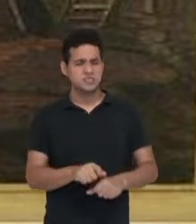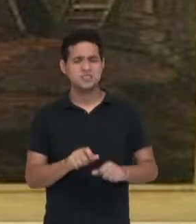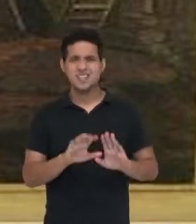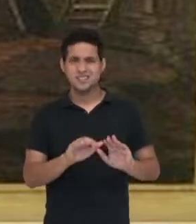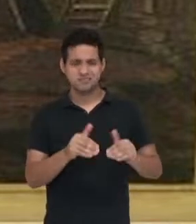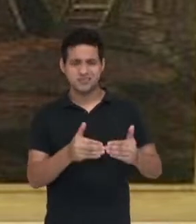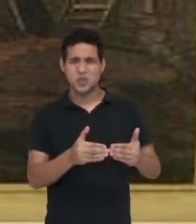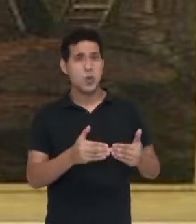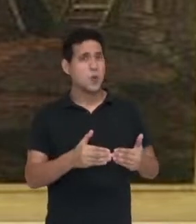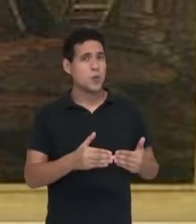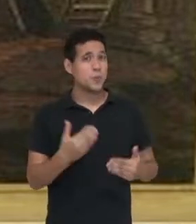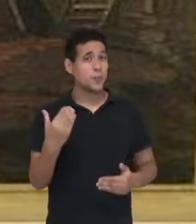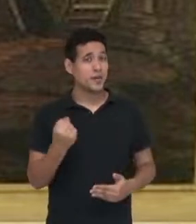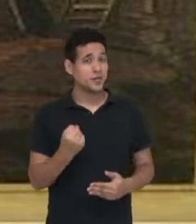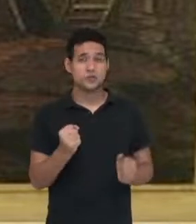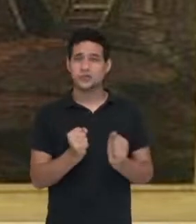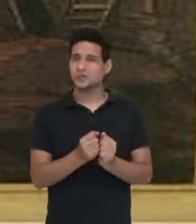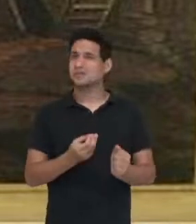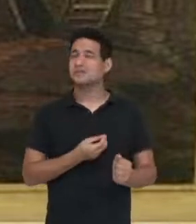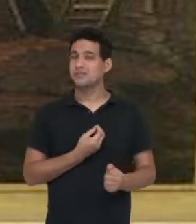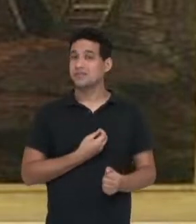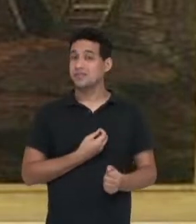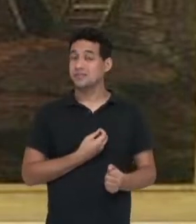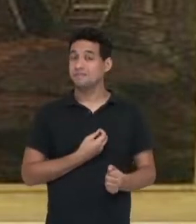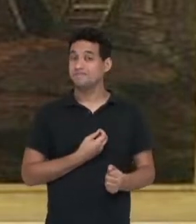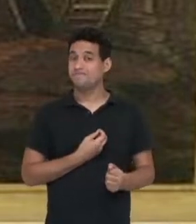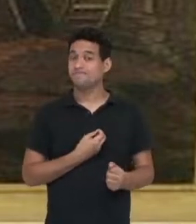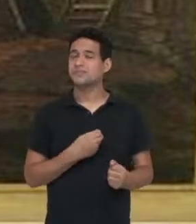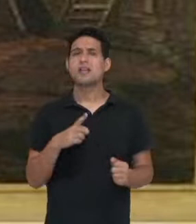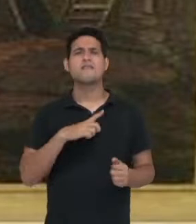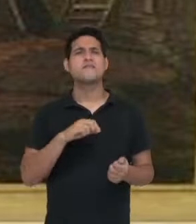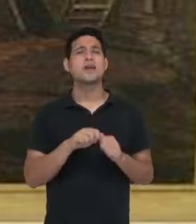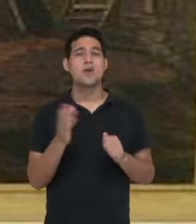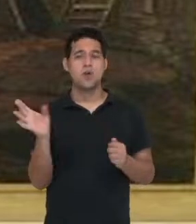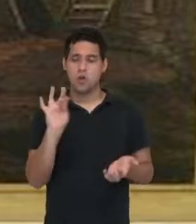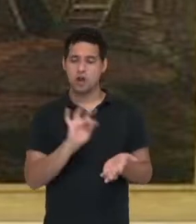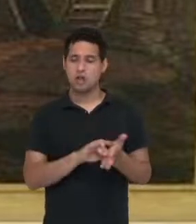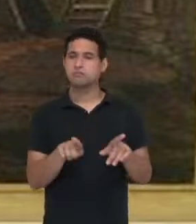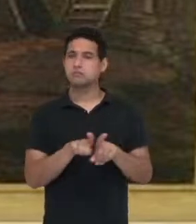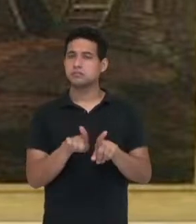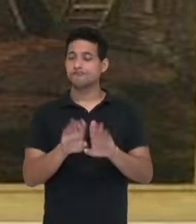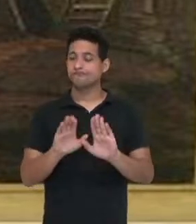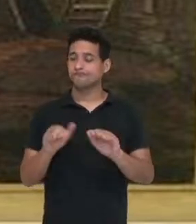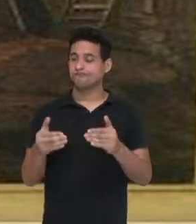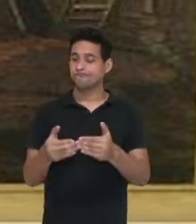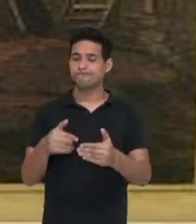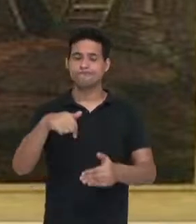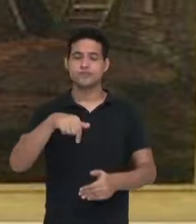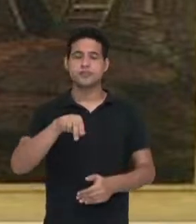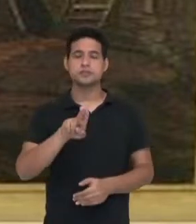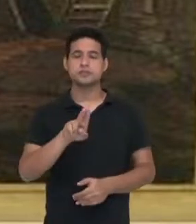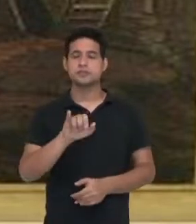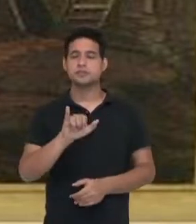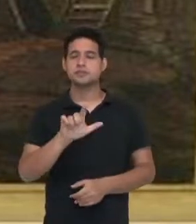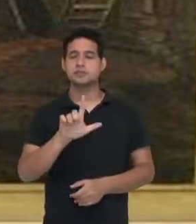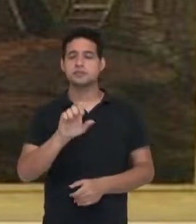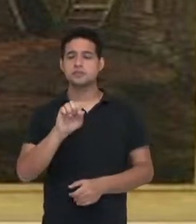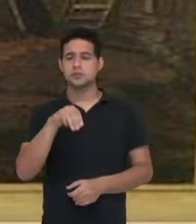colonos blancos con los que vivía, huyendo a su hogar original en el Quilombo. Então, o que aconteceu?